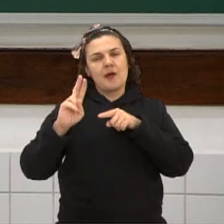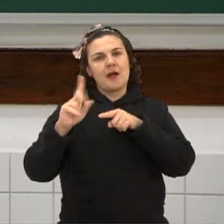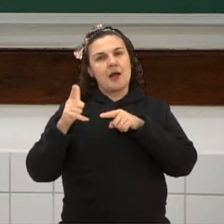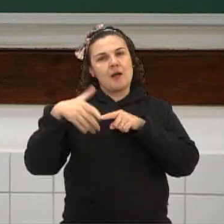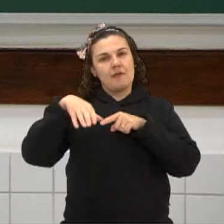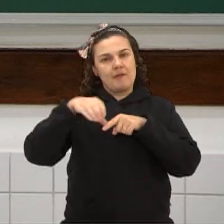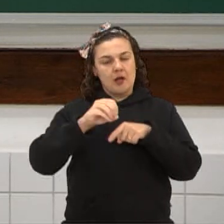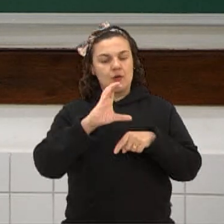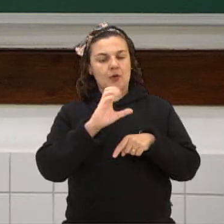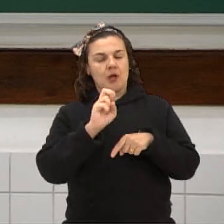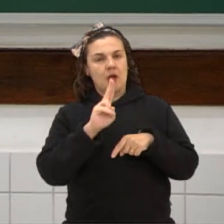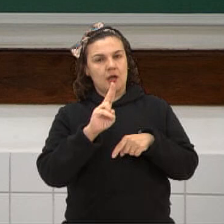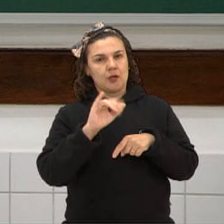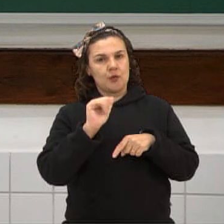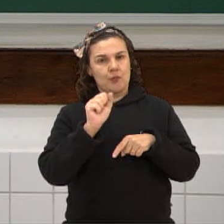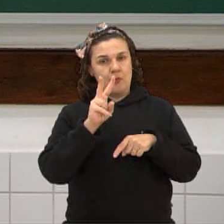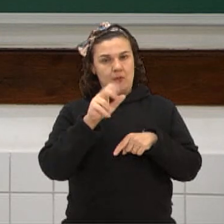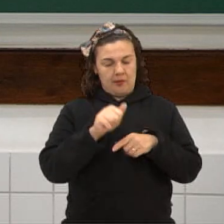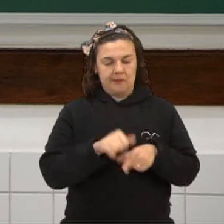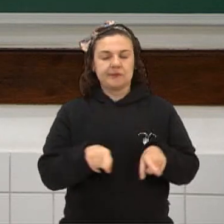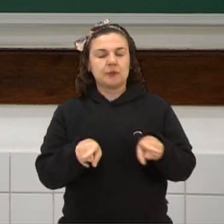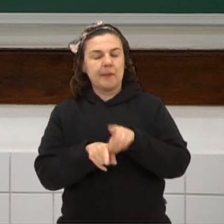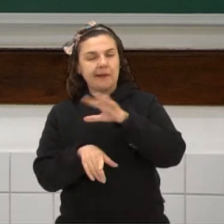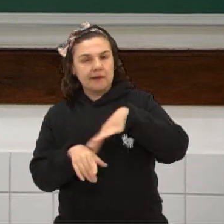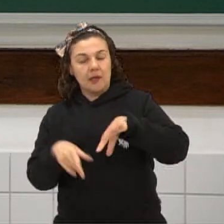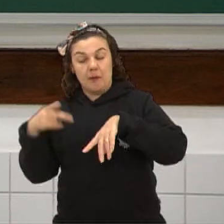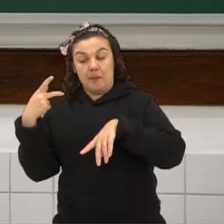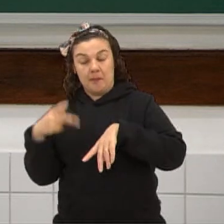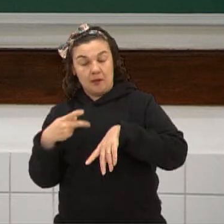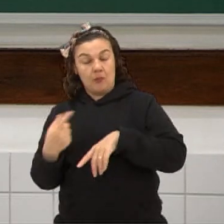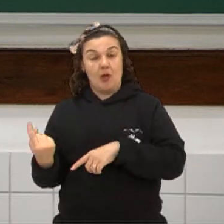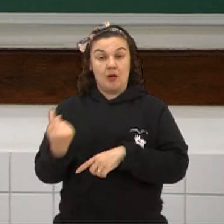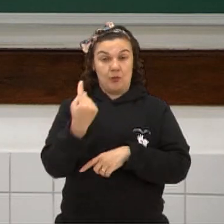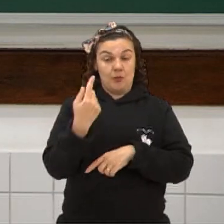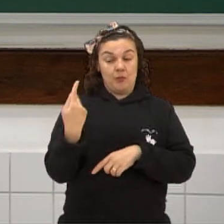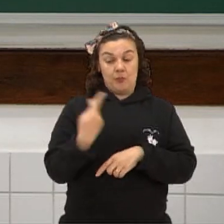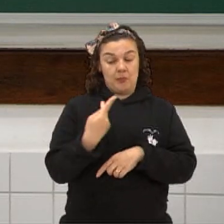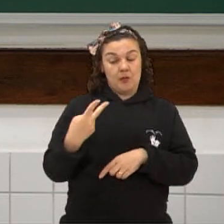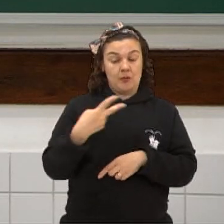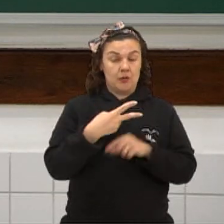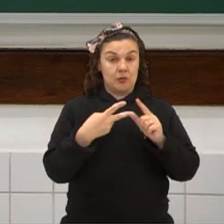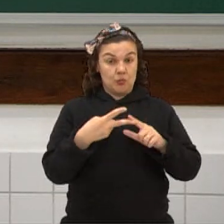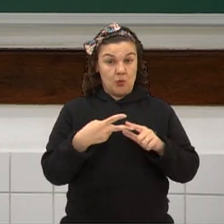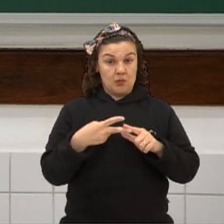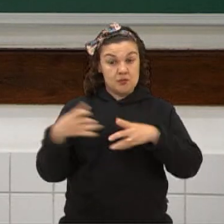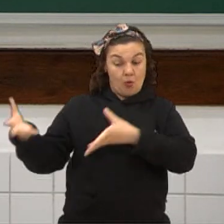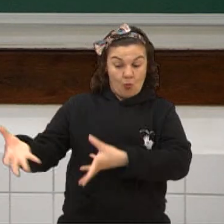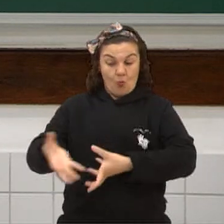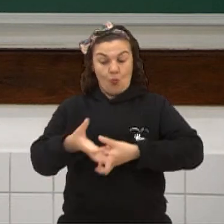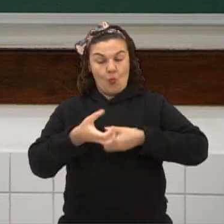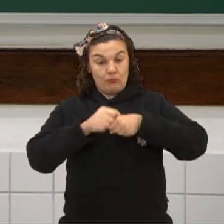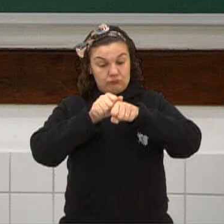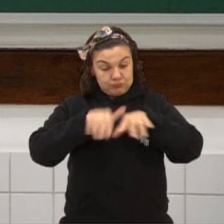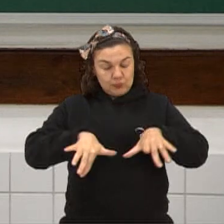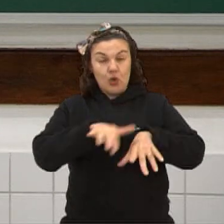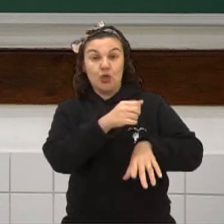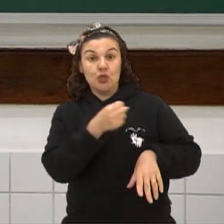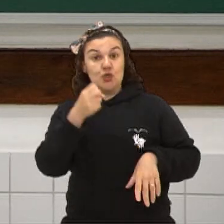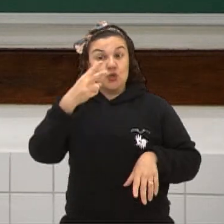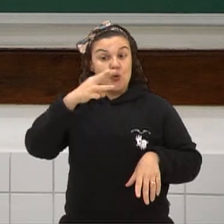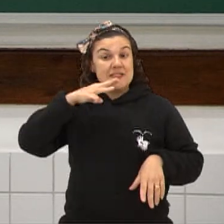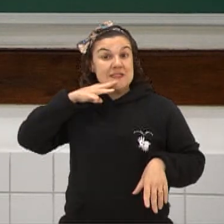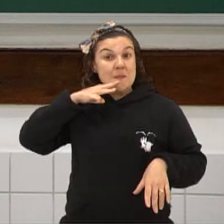Rio Caiguava. Hoje existe lá a represa Piraquara 1 e 2, né, que abastece mais de 2 milhões de habitantes, aqui de Curitiba e